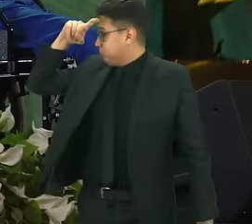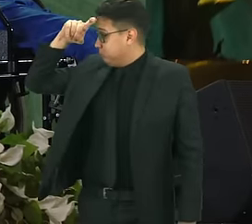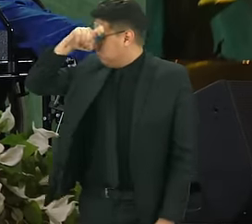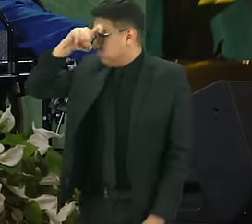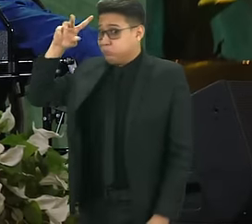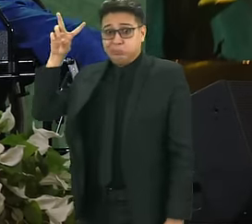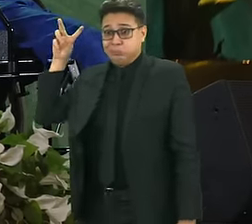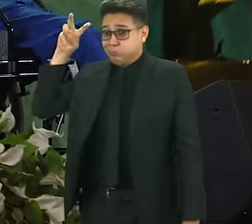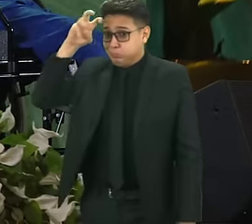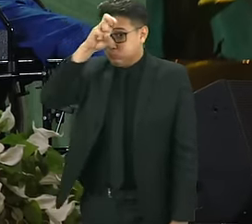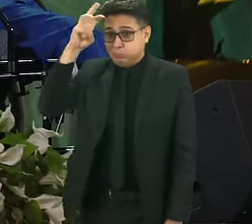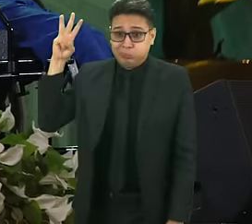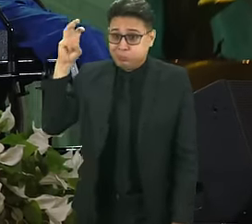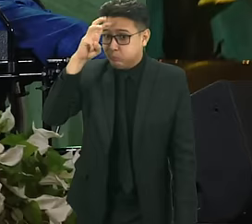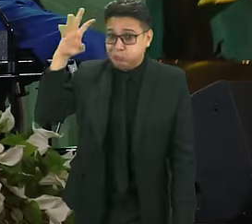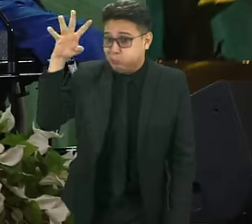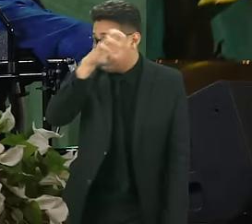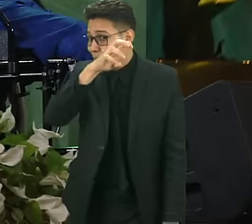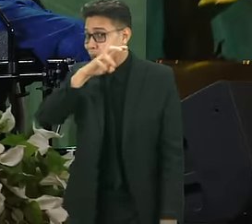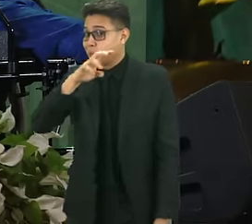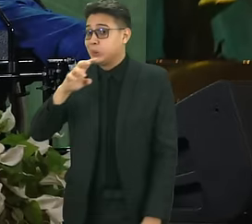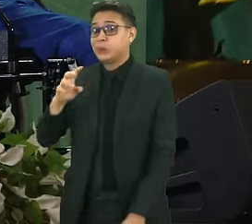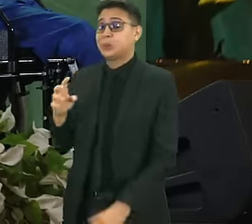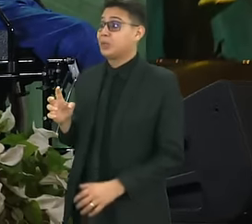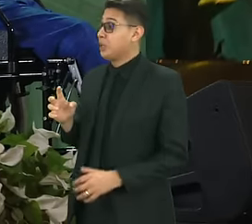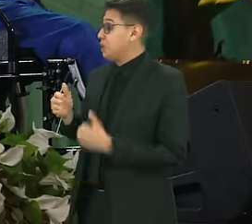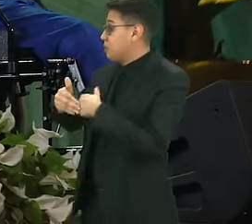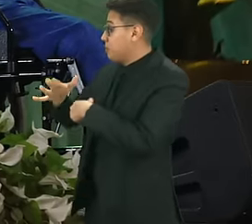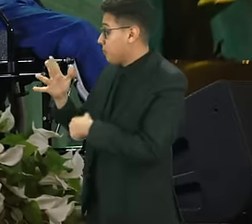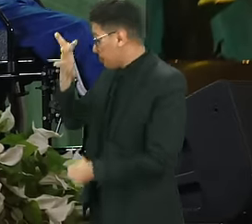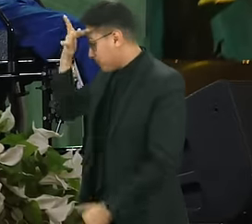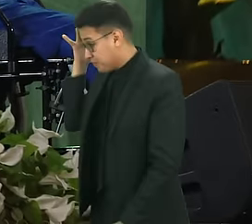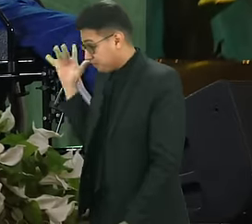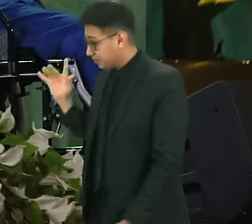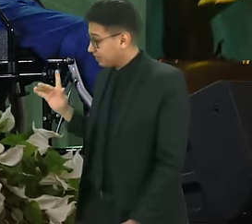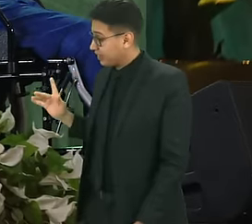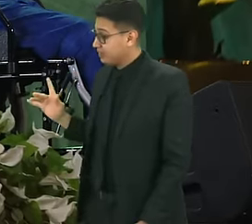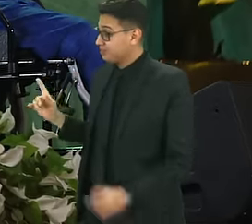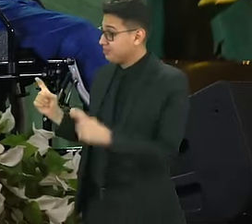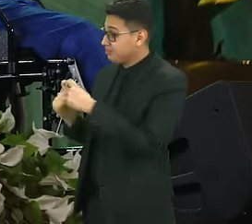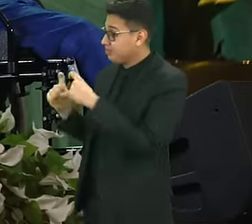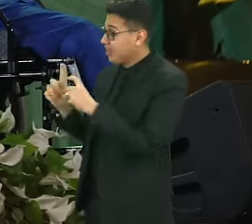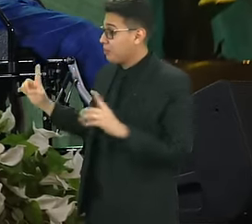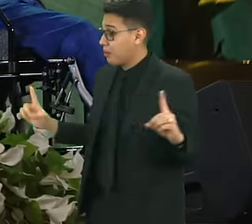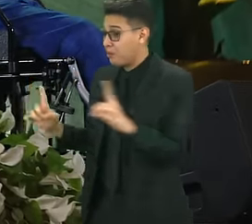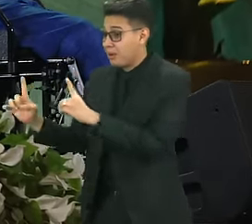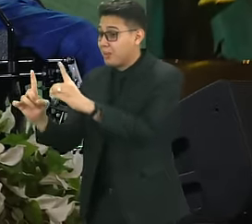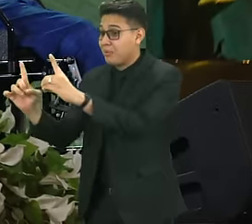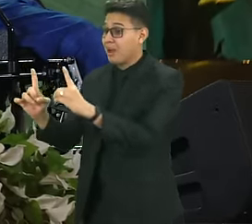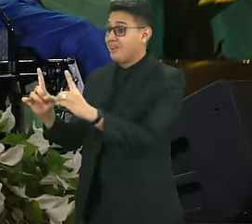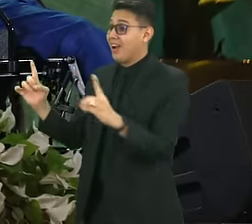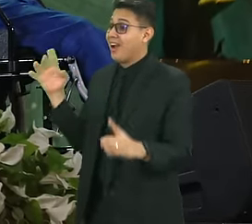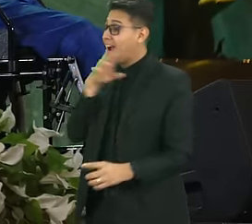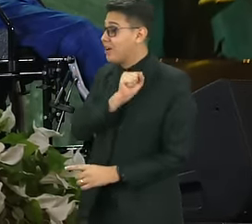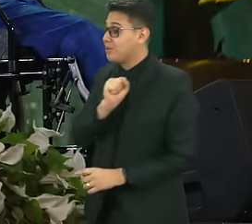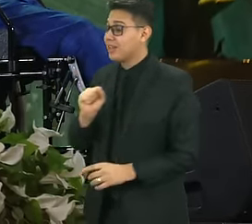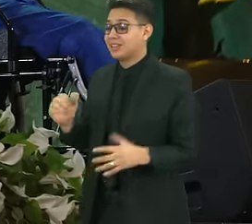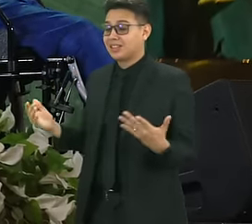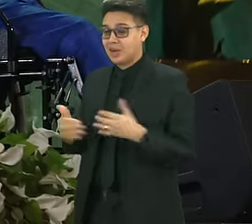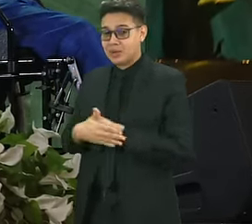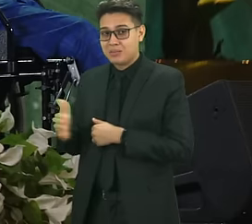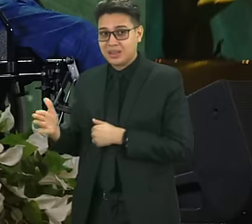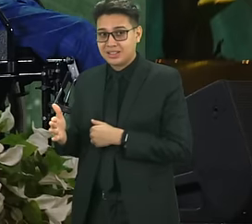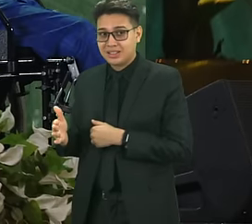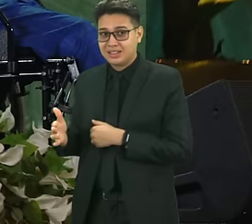mais entrando novos profissionais, mais gente. Aquela sala ficou minúscula. Até que pediram,